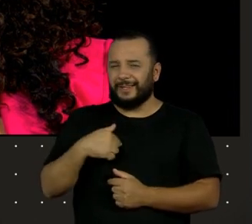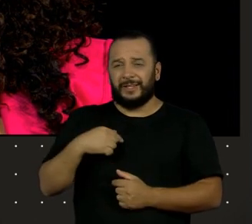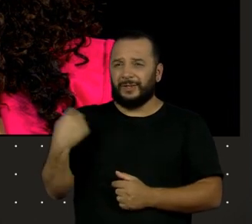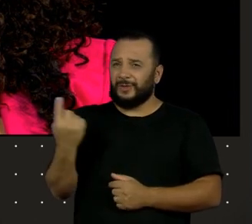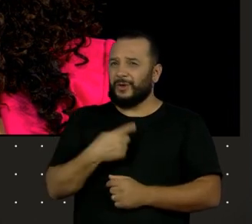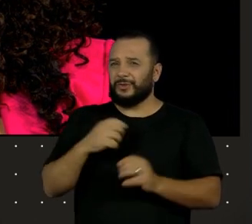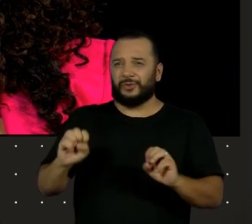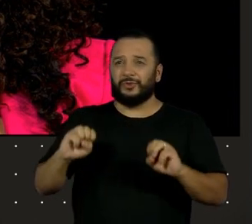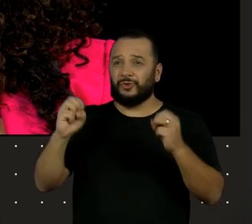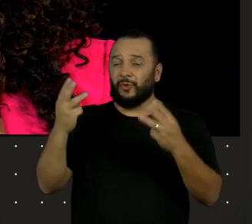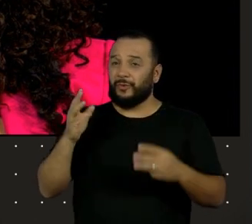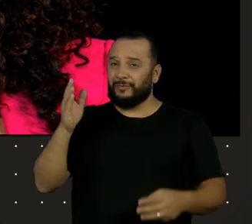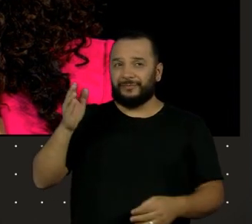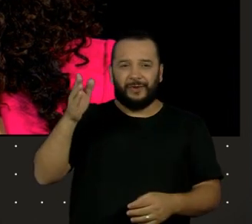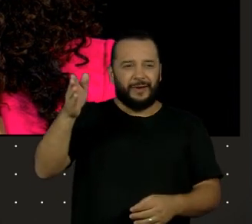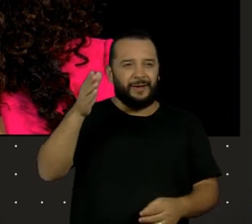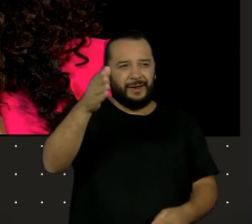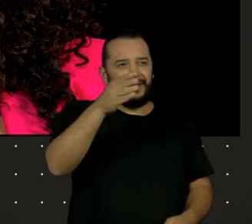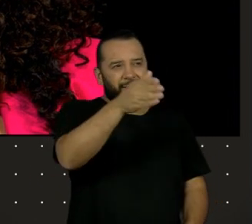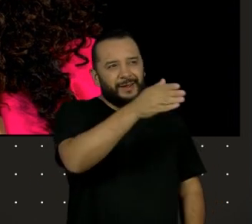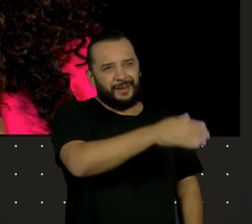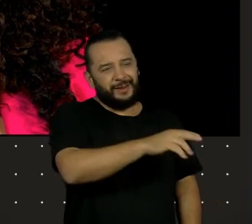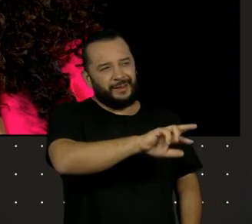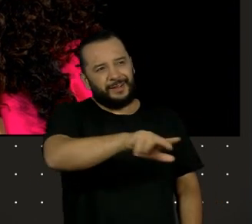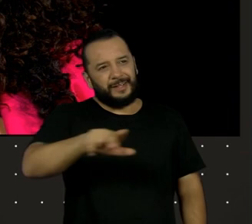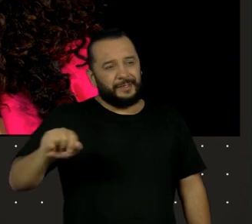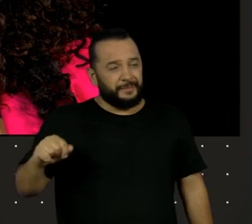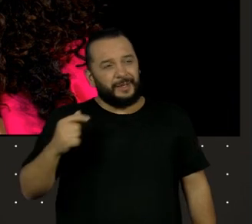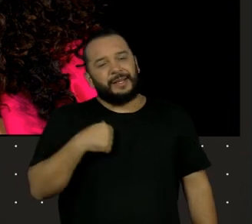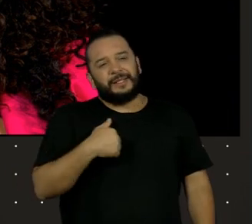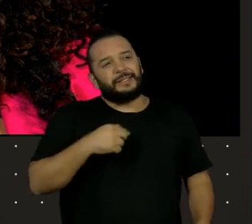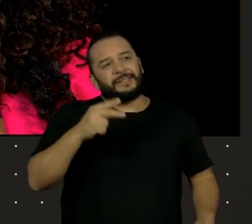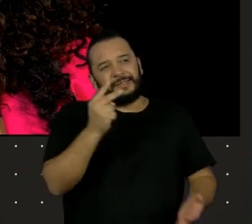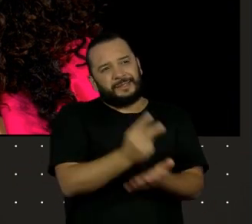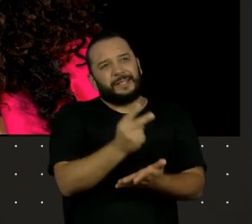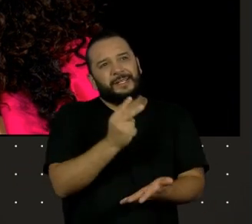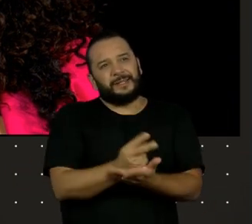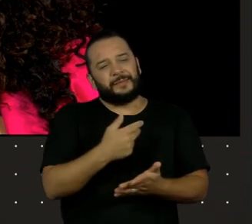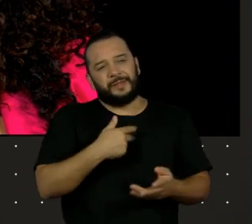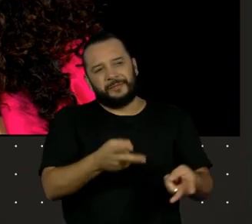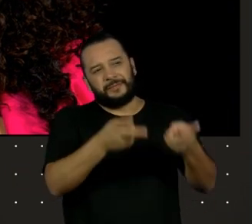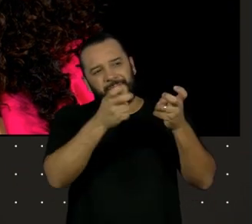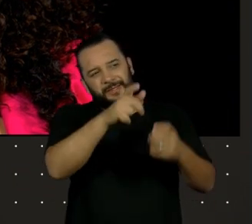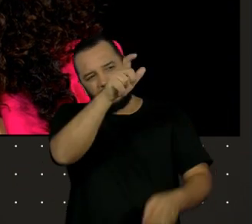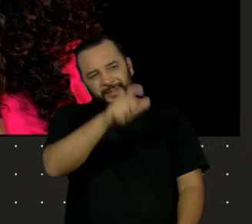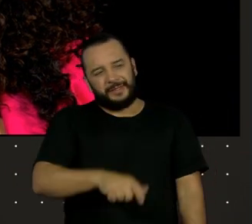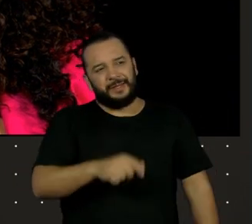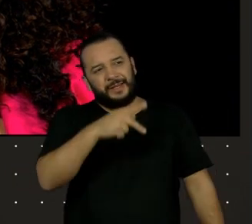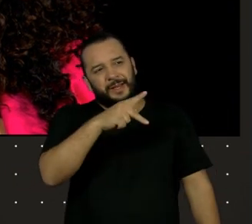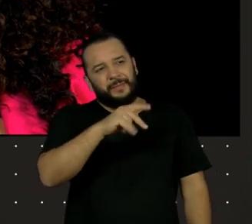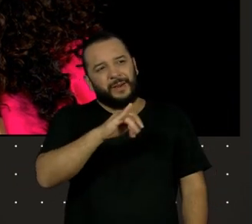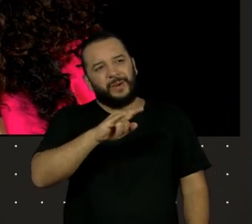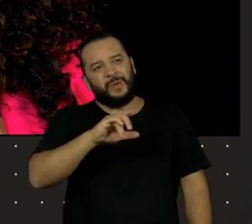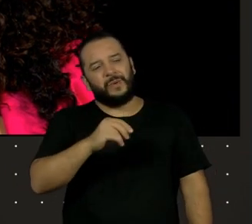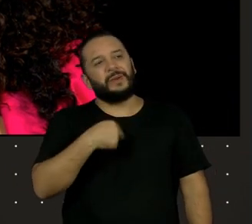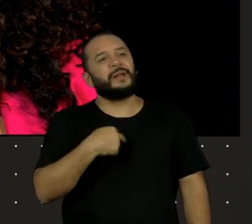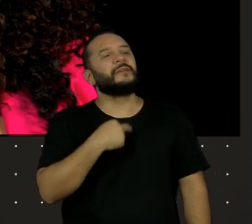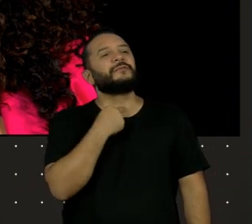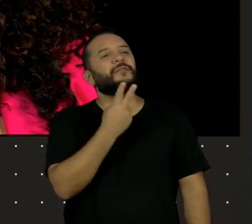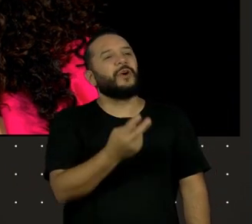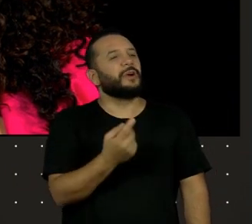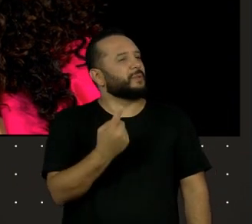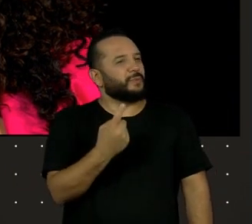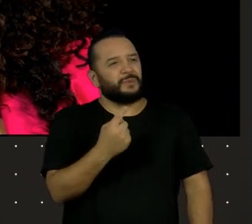shows por aí lançando disco mas desde sempre notei o talento de Paula sua voz única sua digital